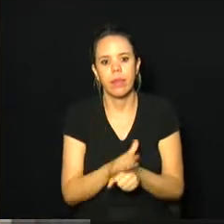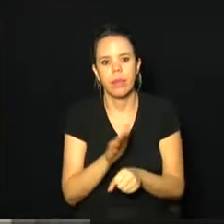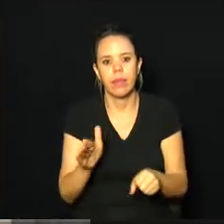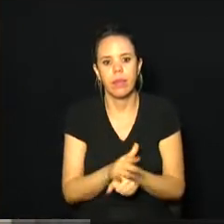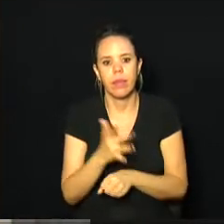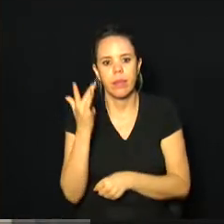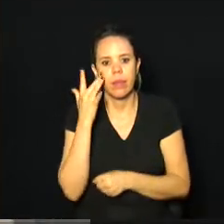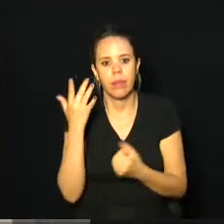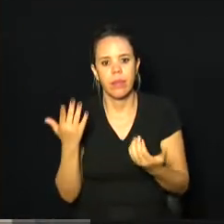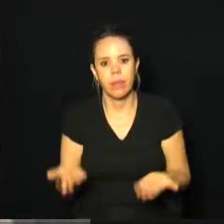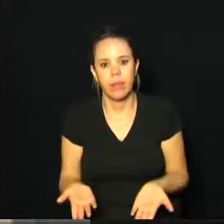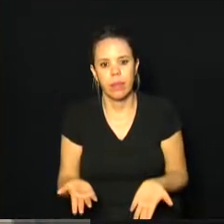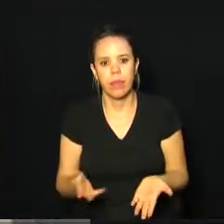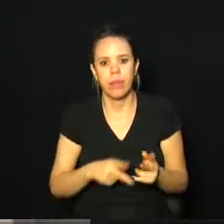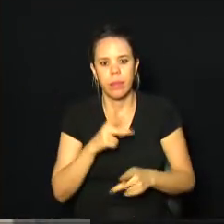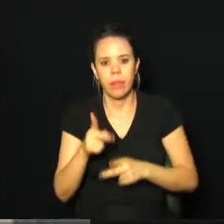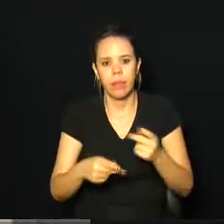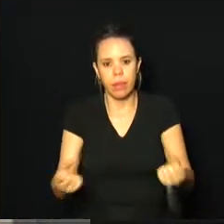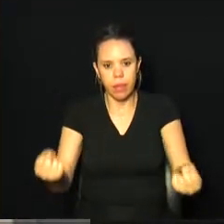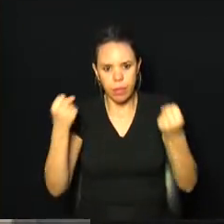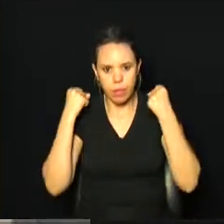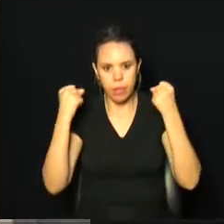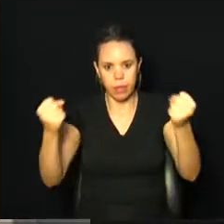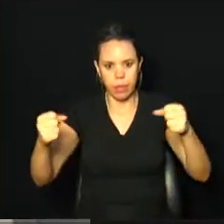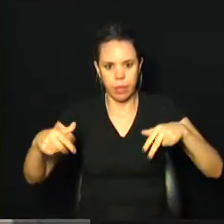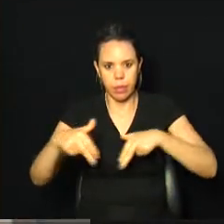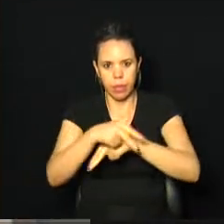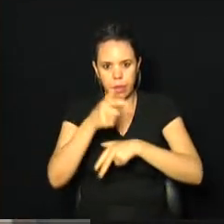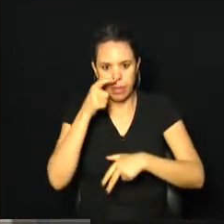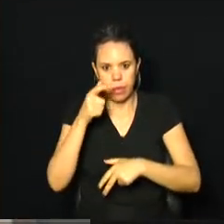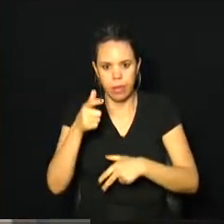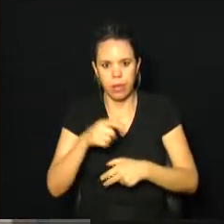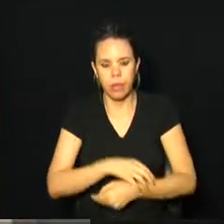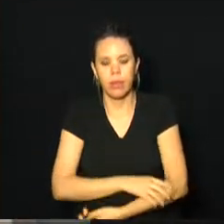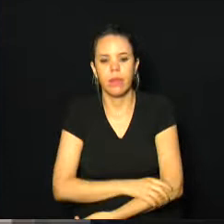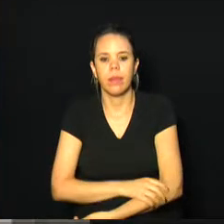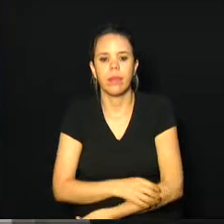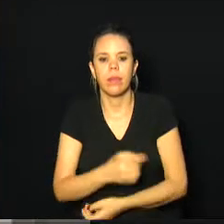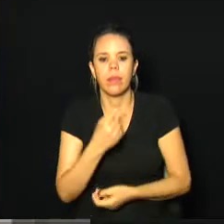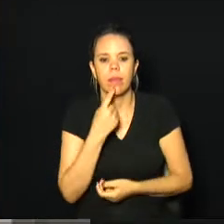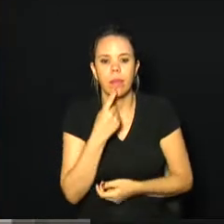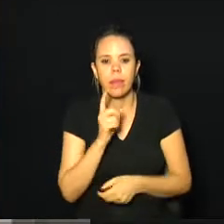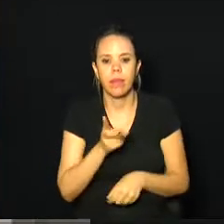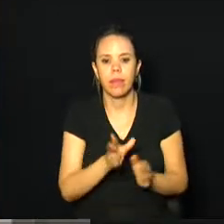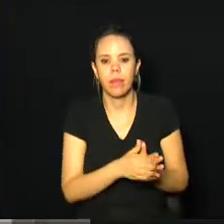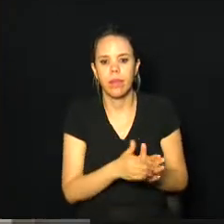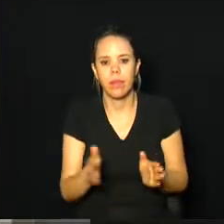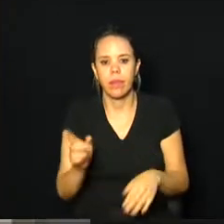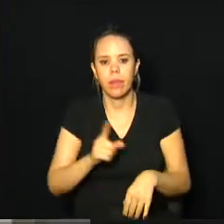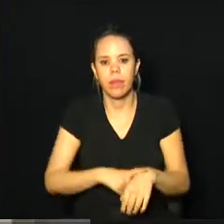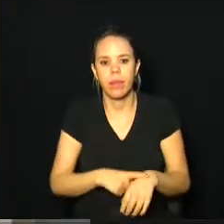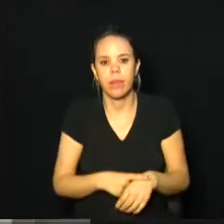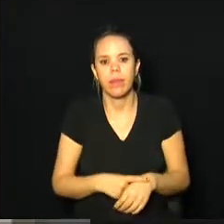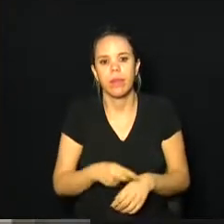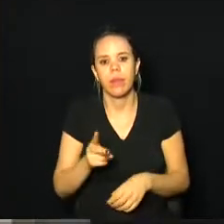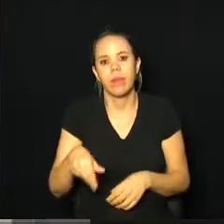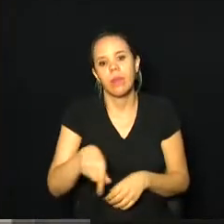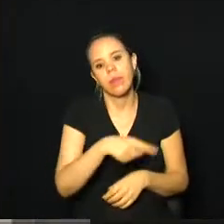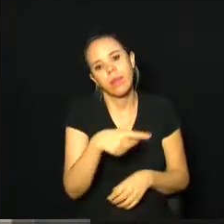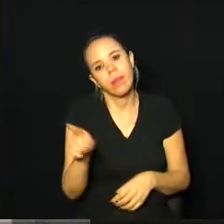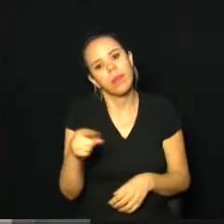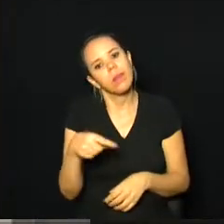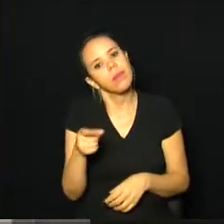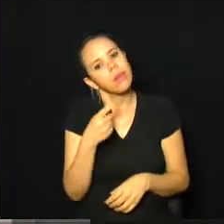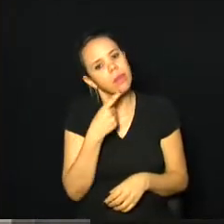acho que o pessoal faz ginástica, caminha, eu vejo tudo isso aí em Campinas o tempo inteiro, né? Eu sempre vou e volto para